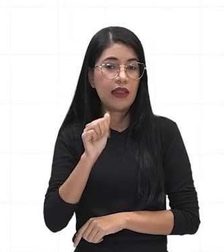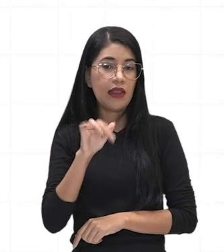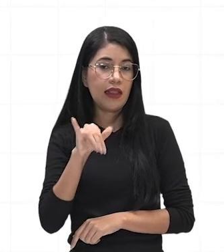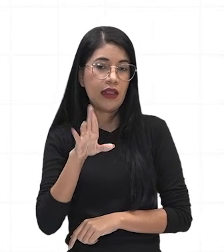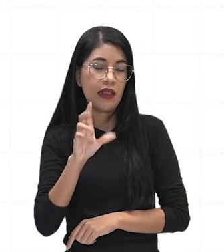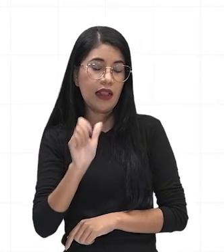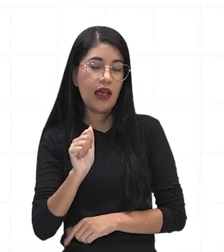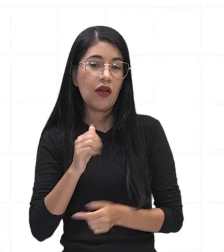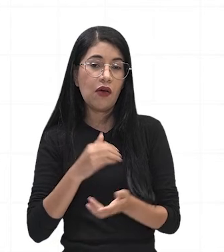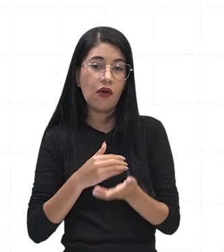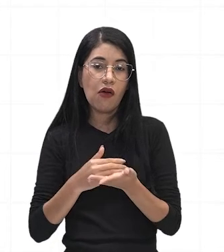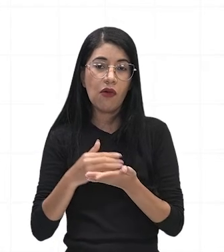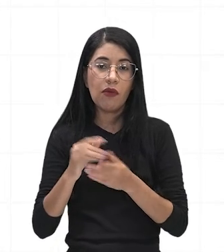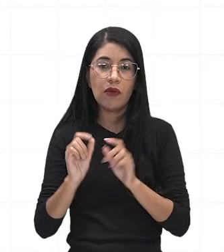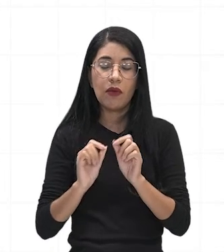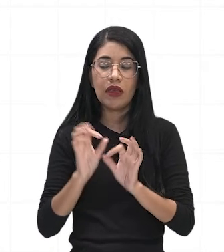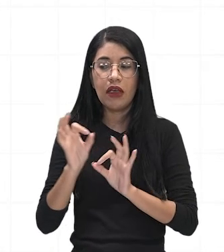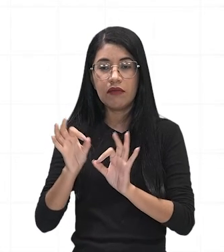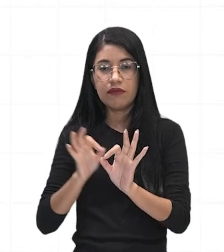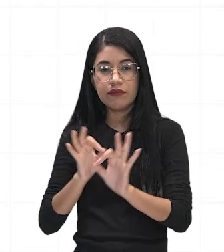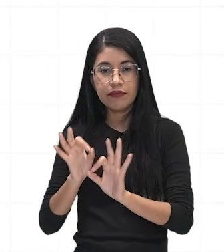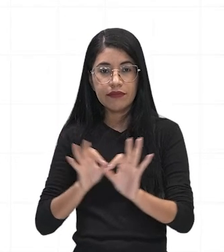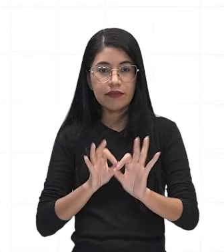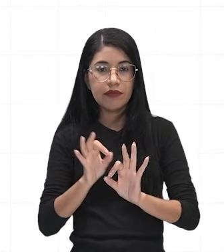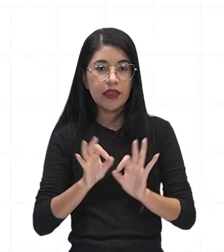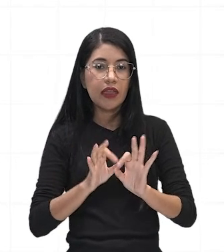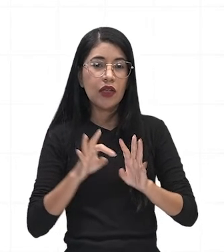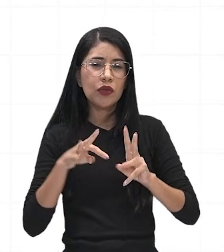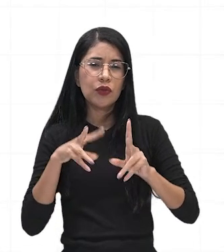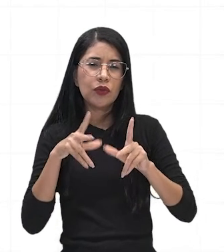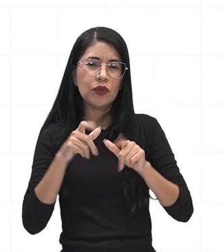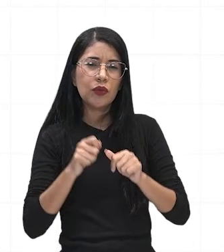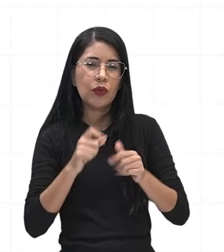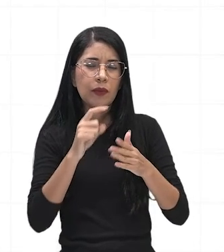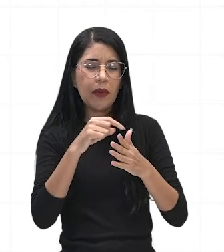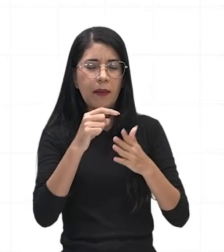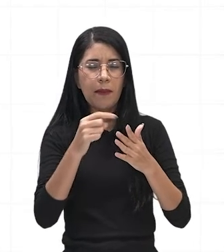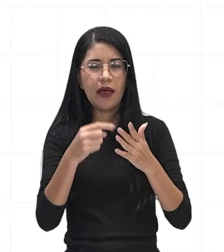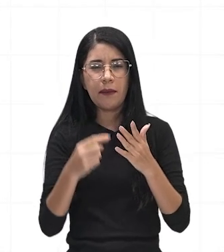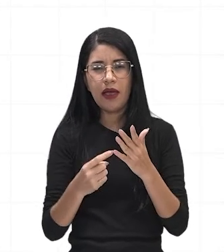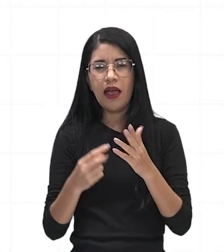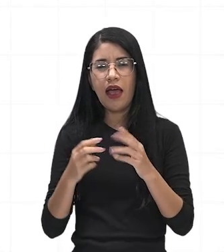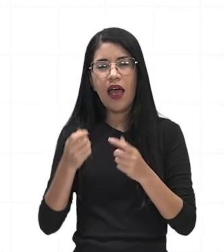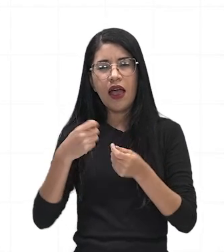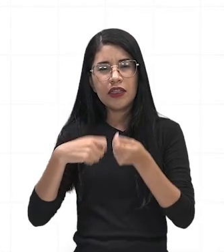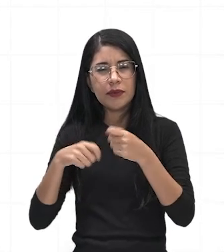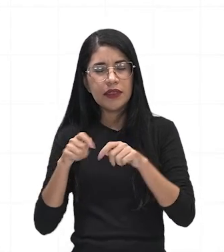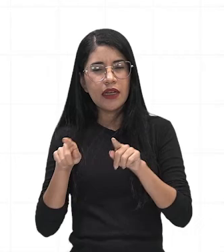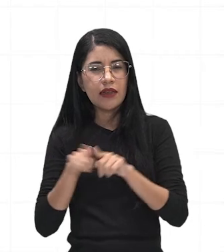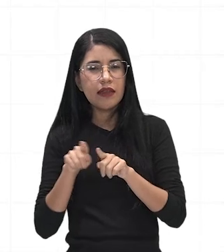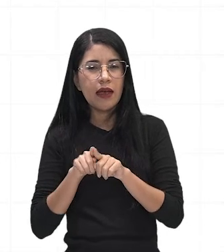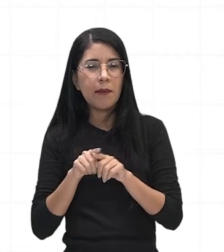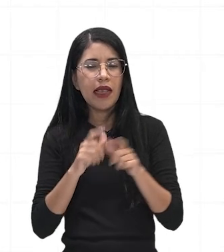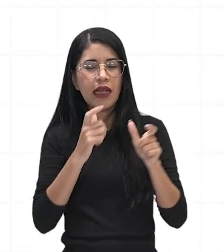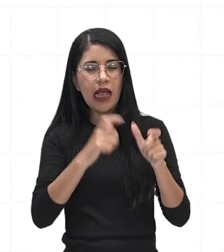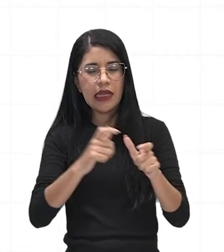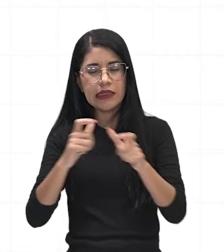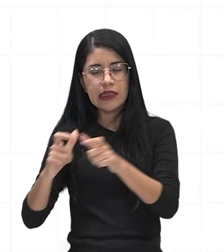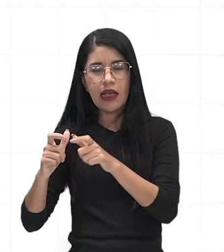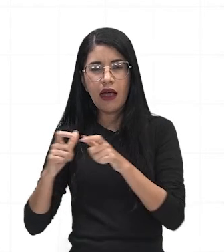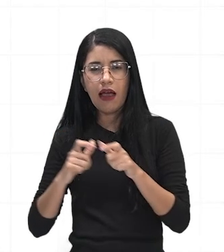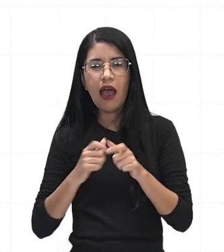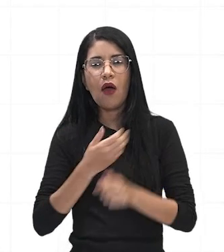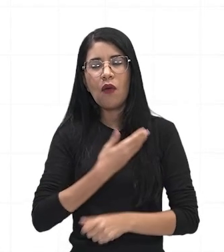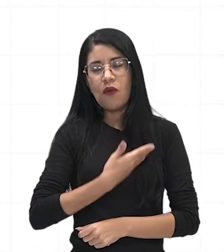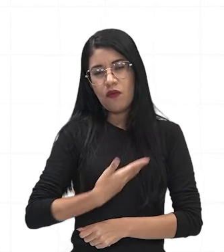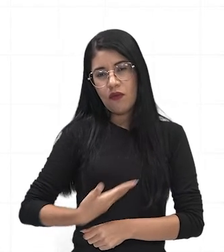fez aí, né? Organizou todo o aparato administrativo, então, as satrapias, os